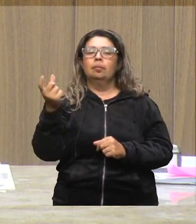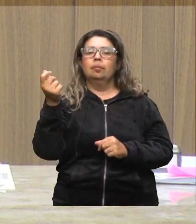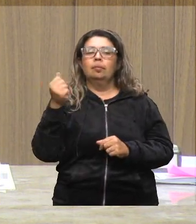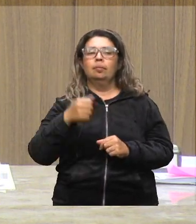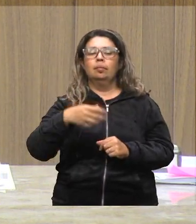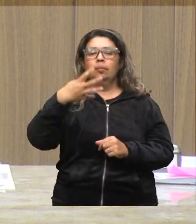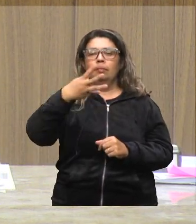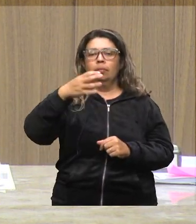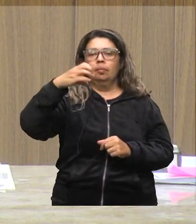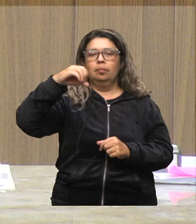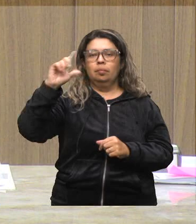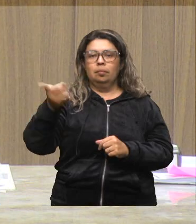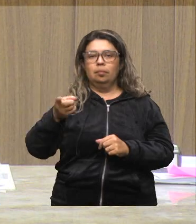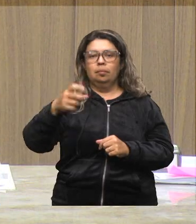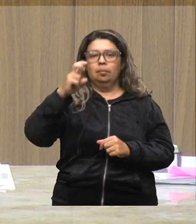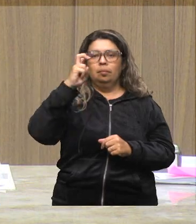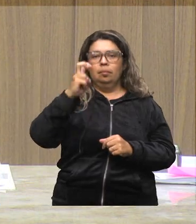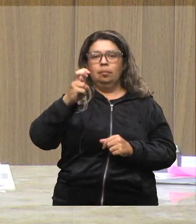valor de